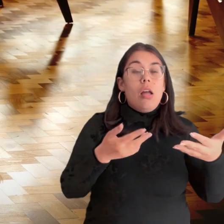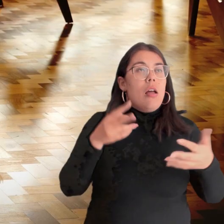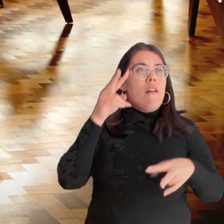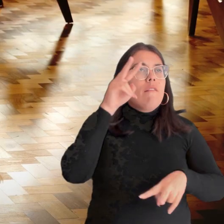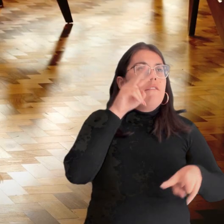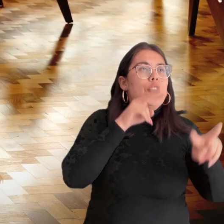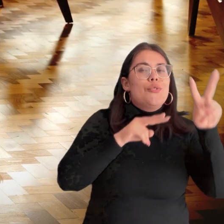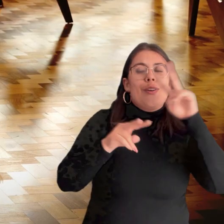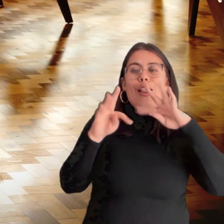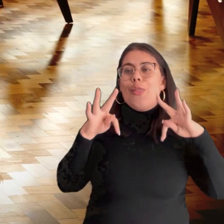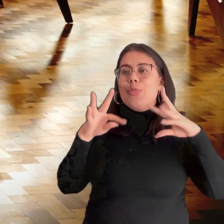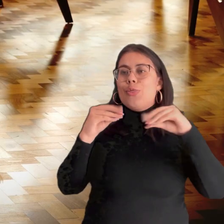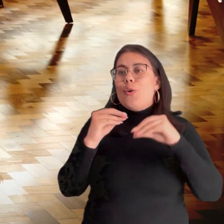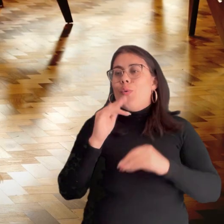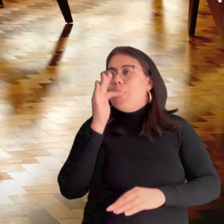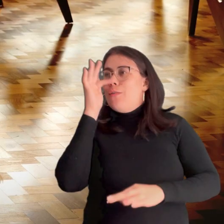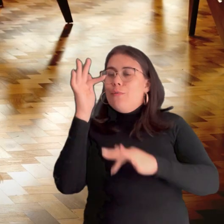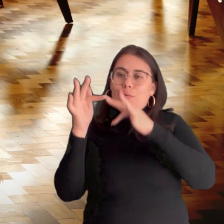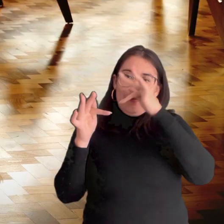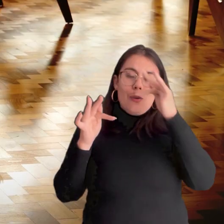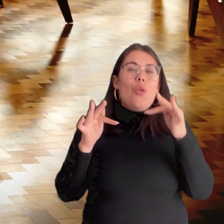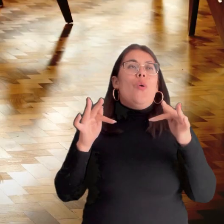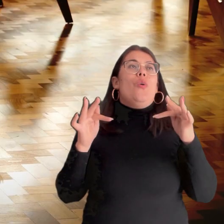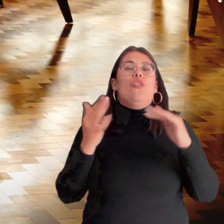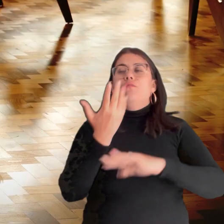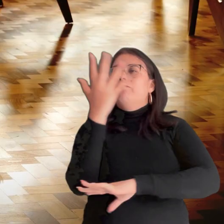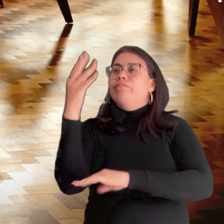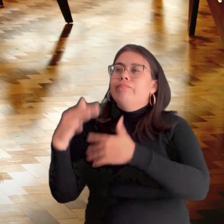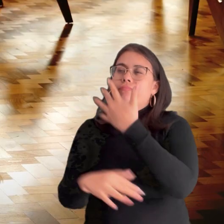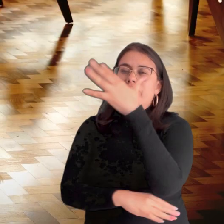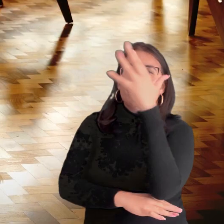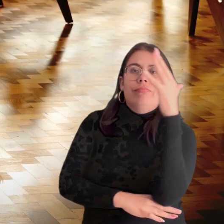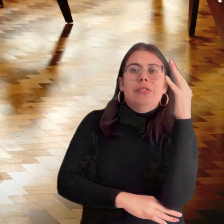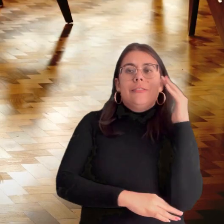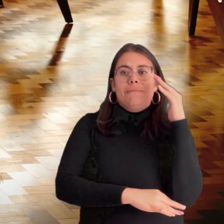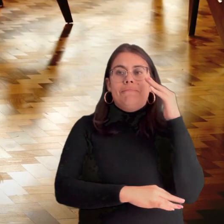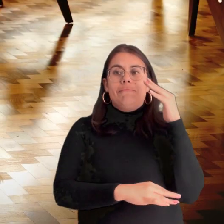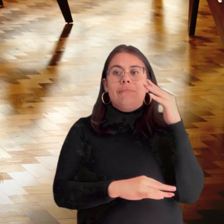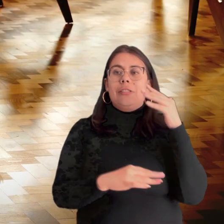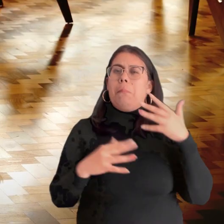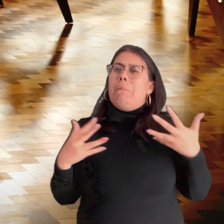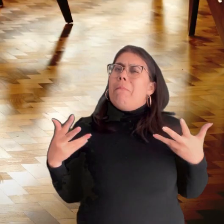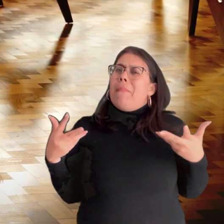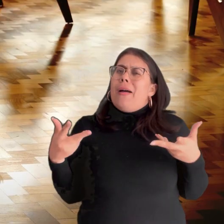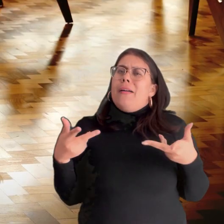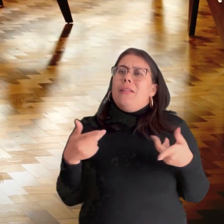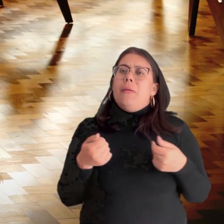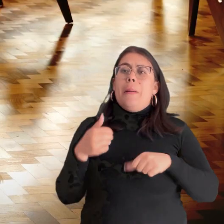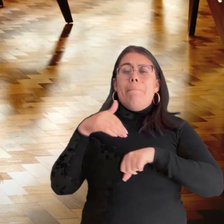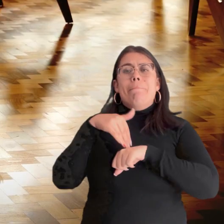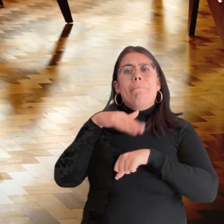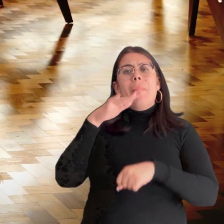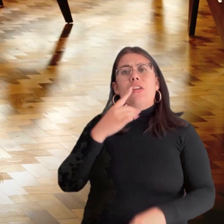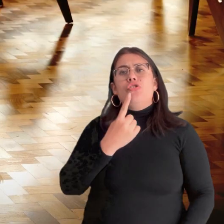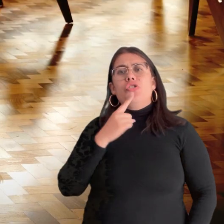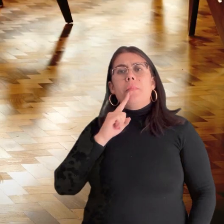externas. Então, um jardim magnífico com mais de 1.000 metros quadrados à disposição dos moradores.